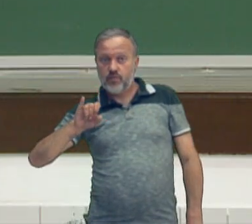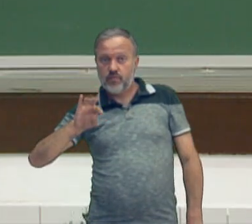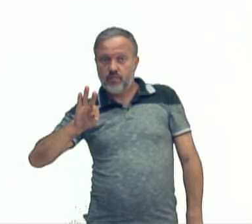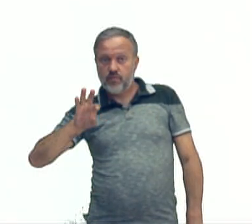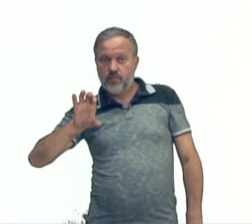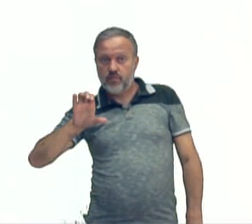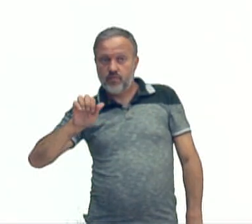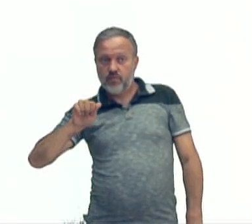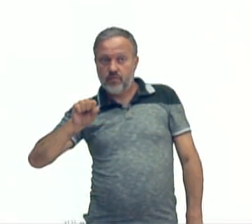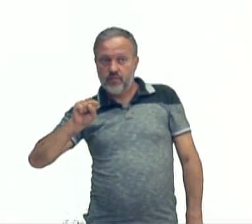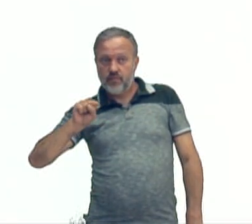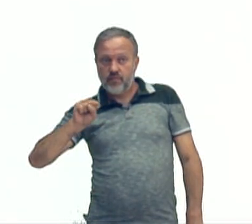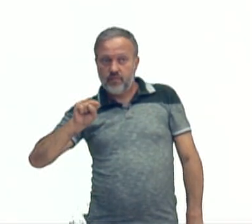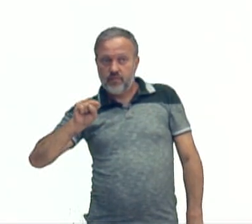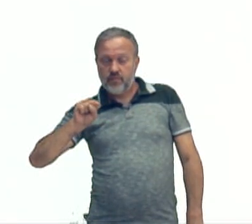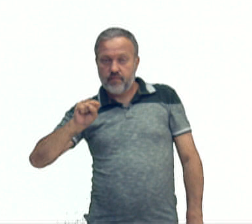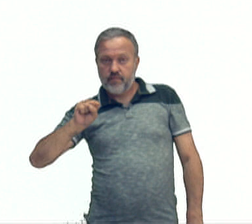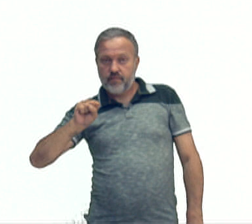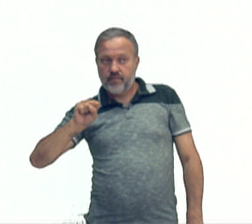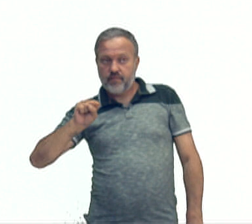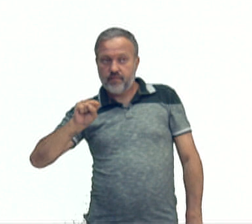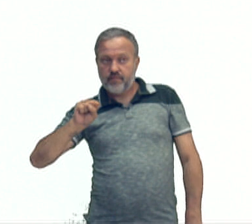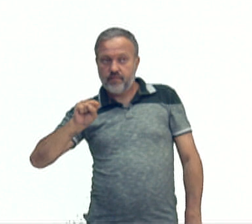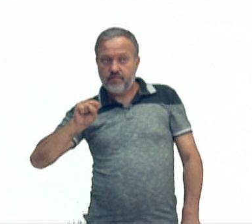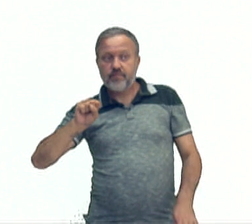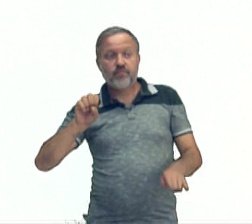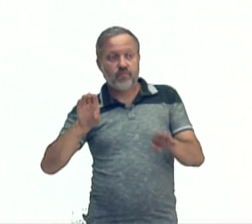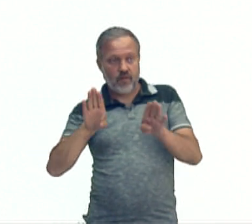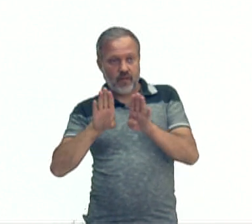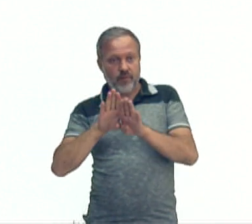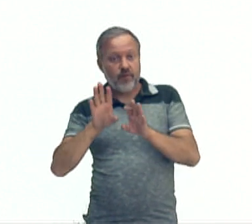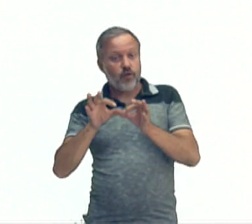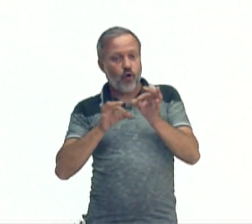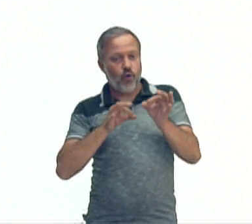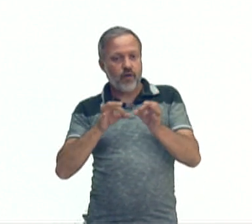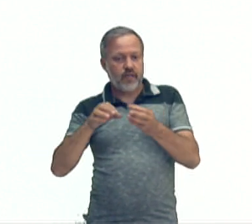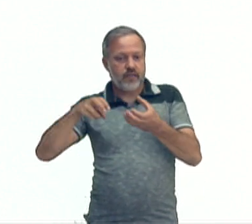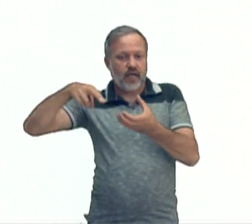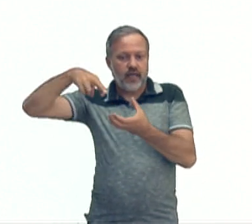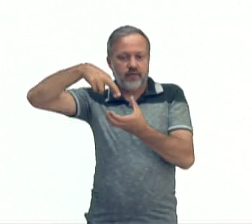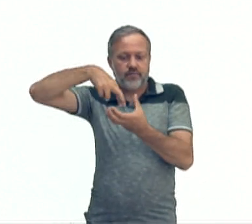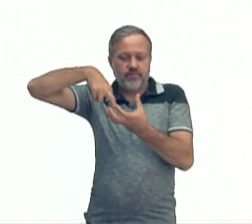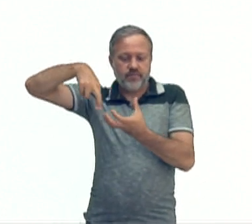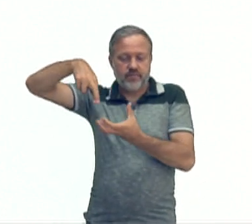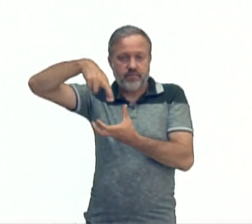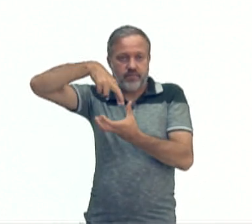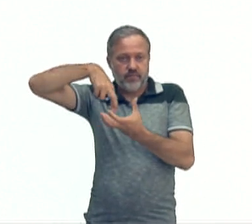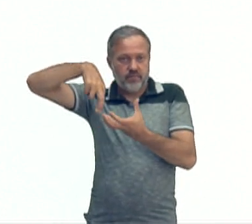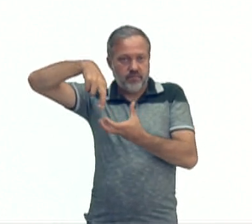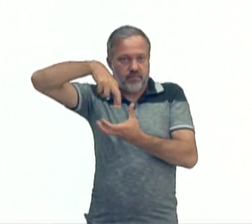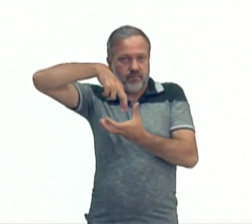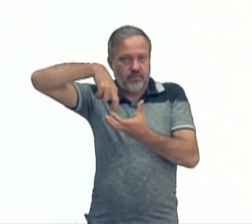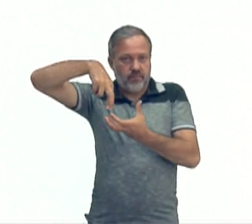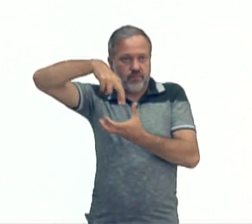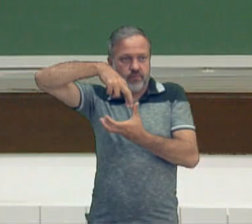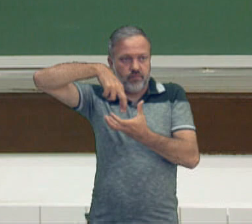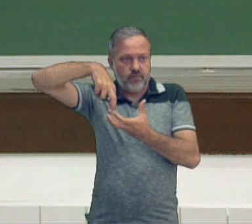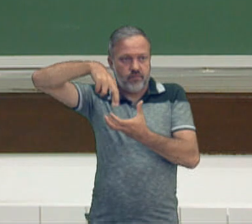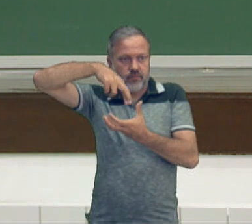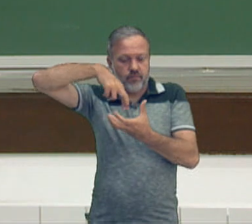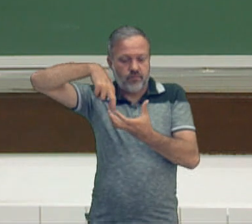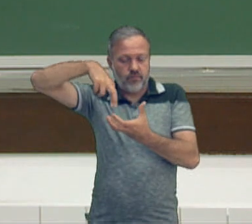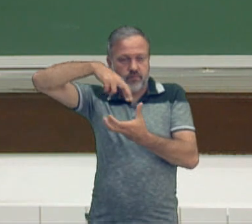enfim, eu posso regionalizar eles, o mundo, organizar ele, lembrando que, é bem